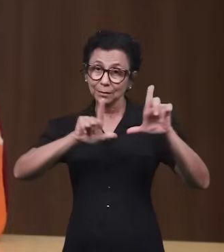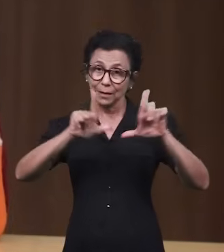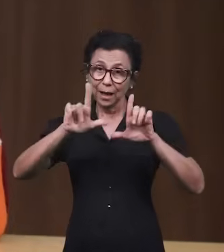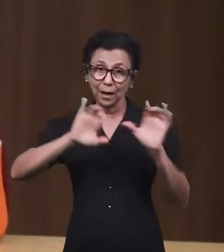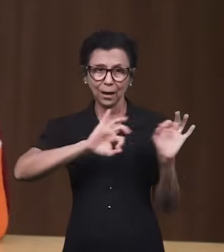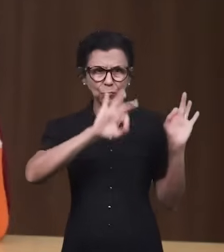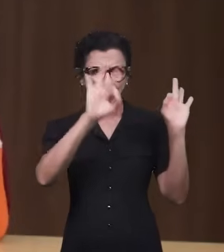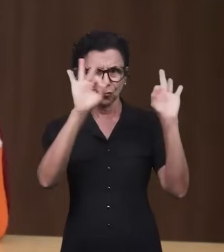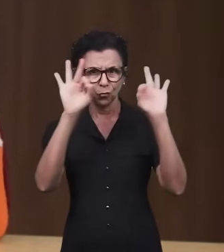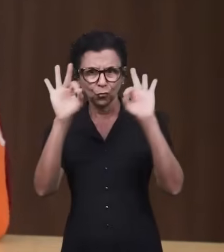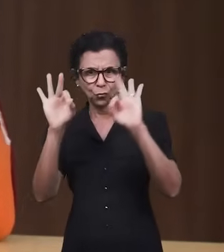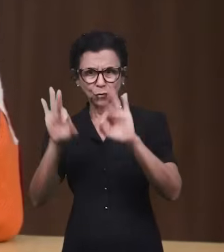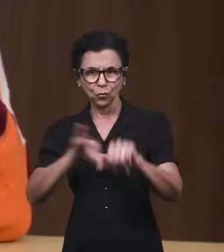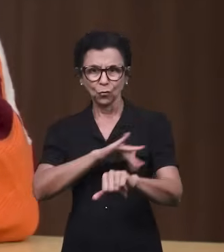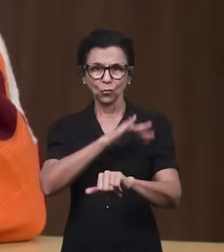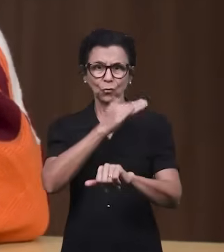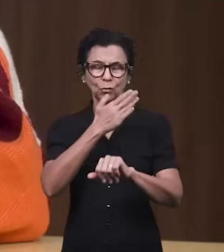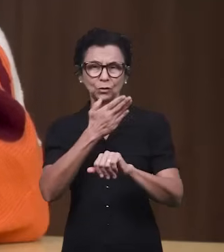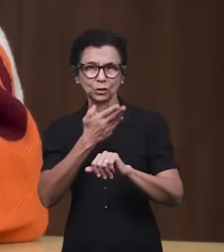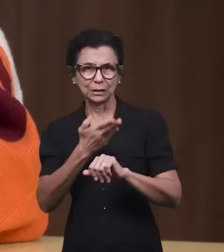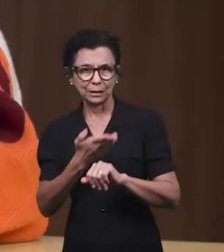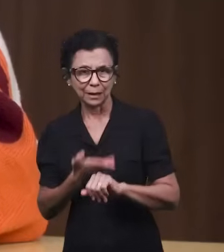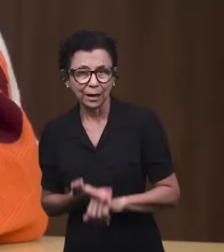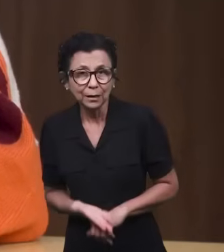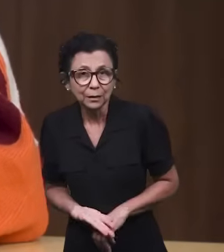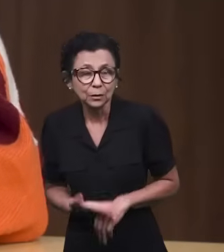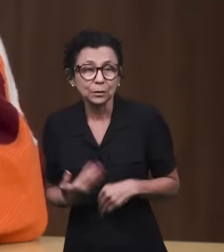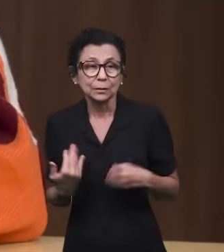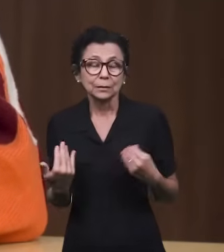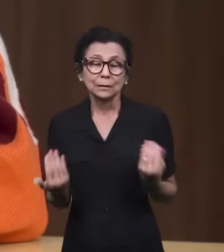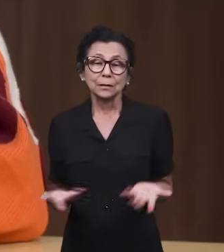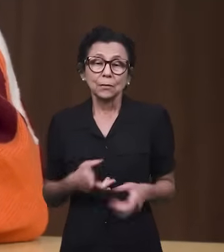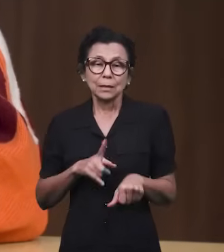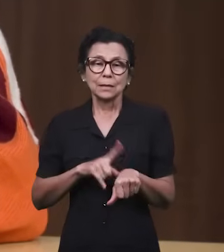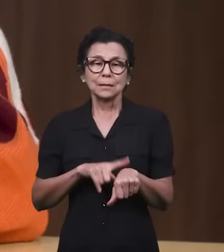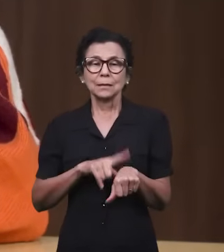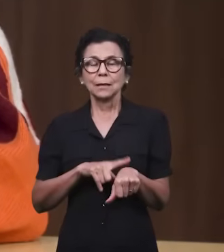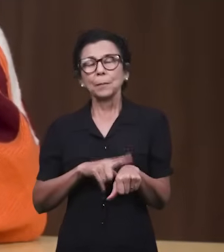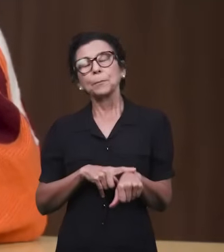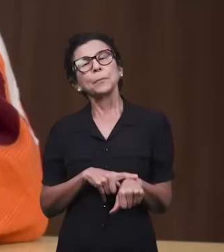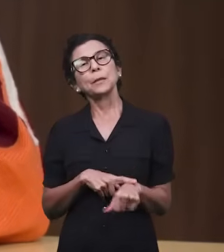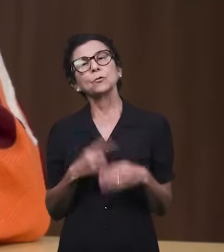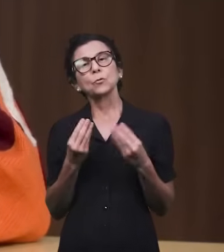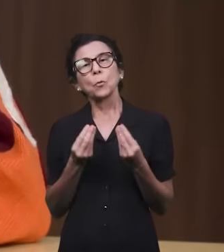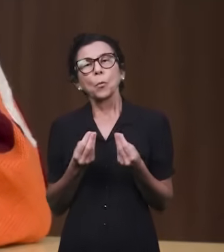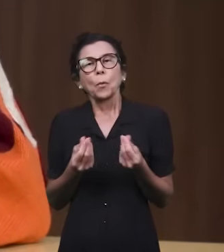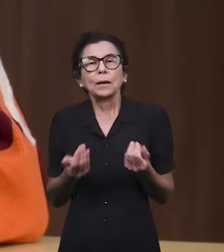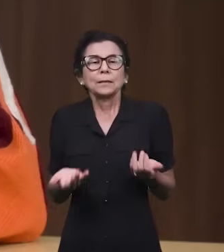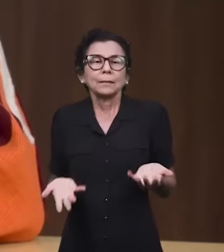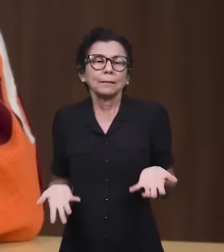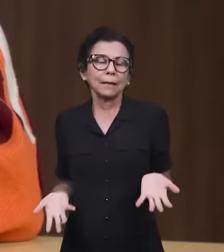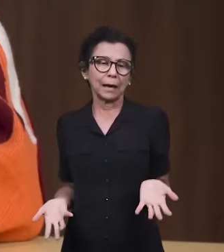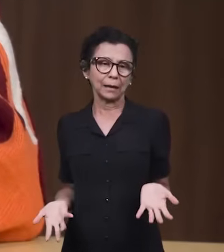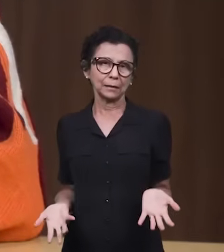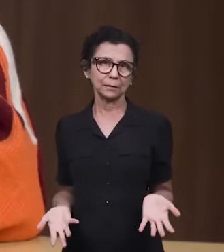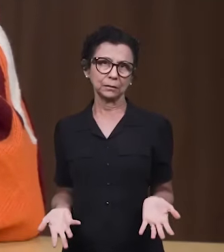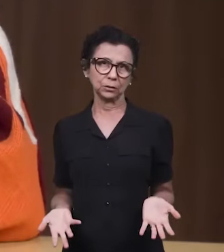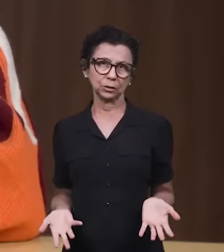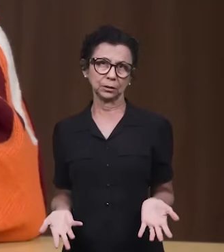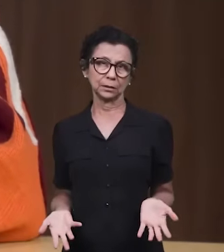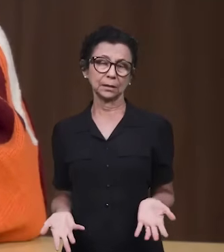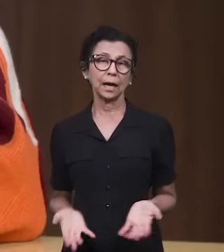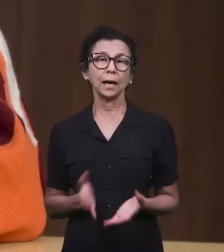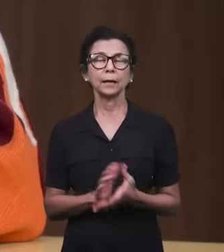Vanessa foi trazendo esse tempo de qualidade, não é que a gente tem que largar o serviço, porque nós nem